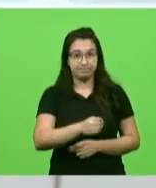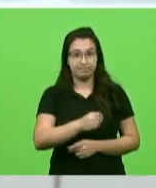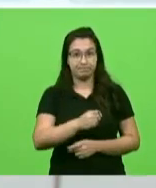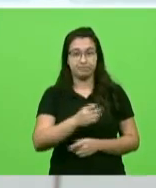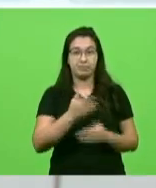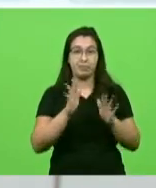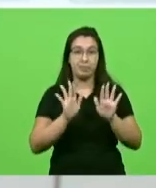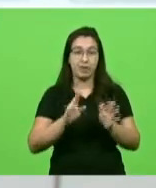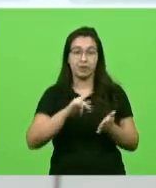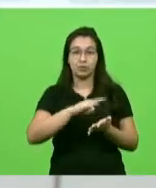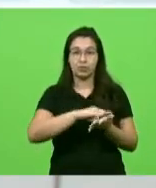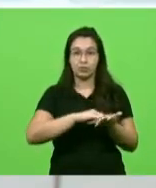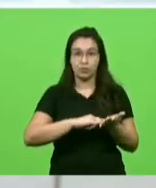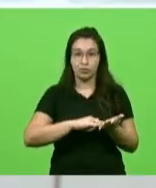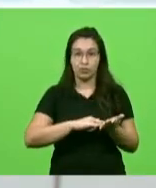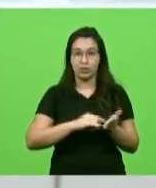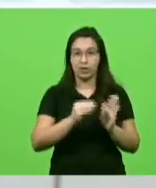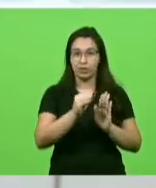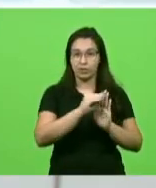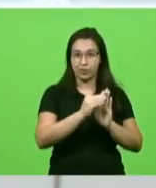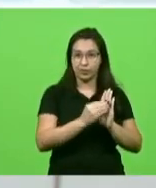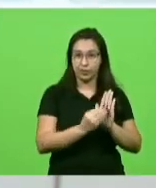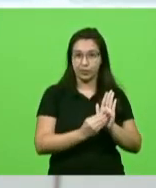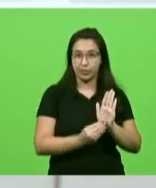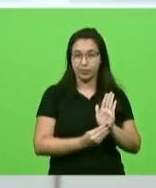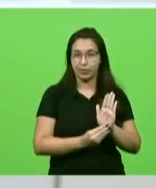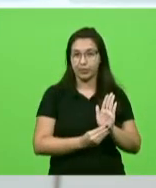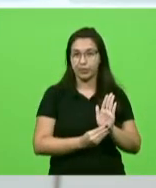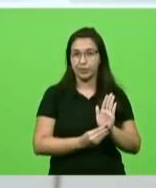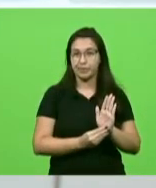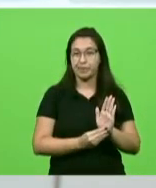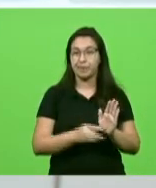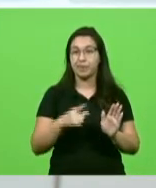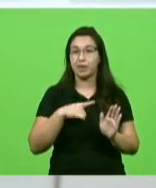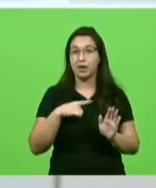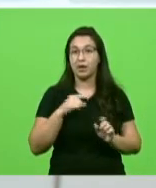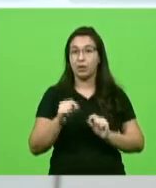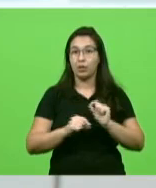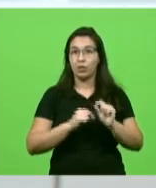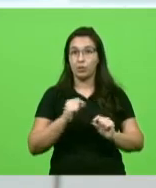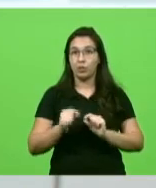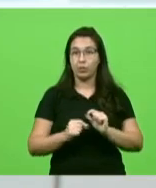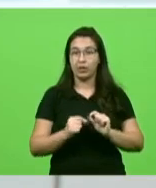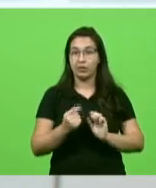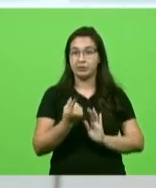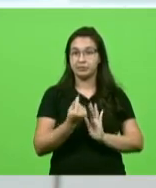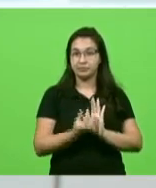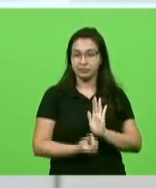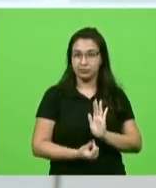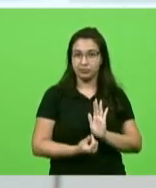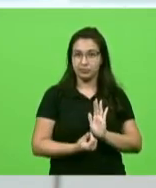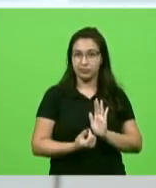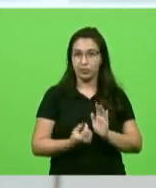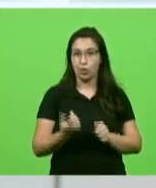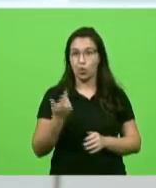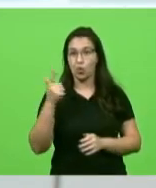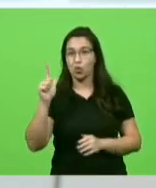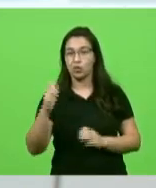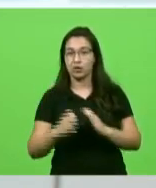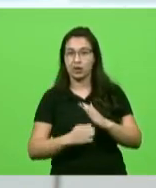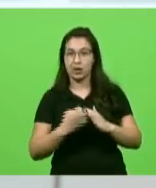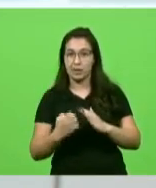documentos que compõe a oferta consta orçamento emitido por terceira empresa acima